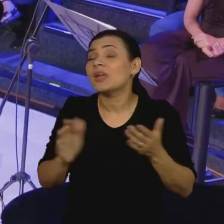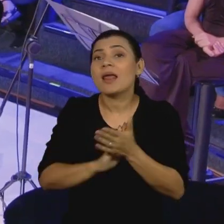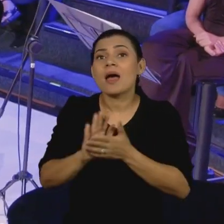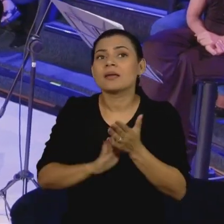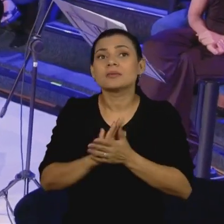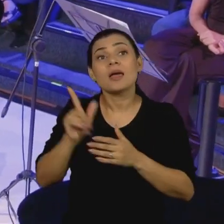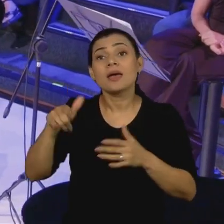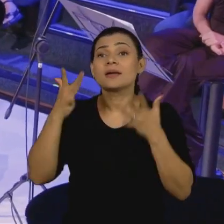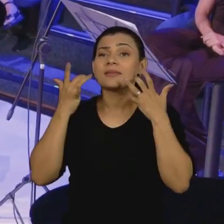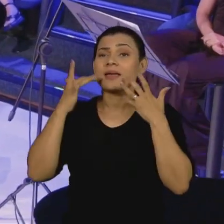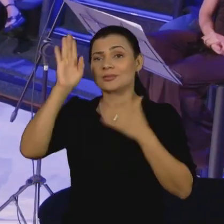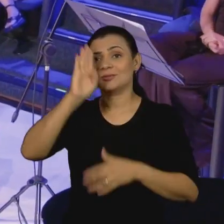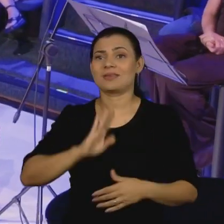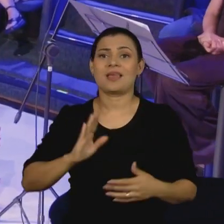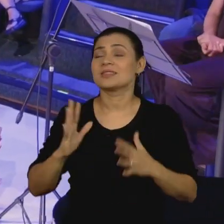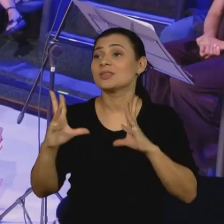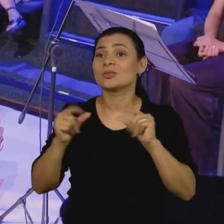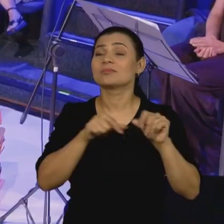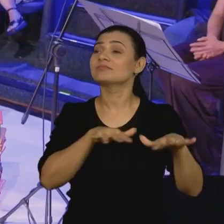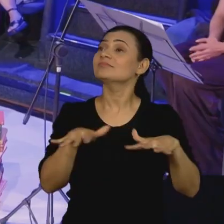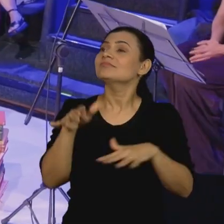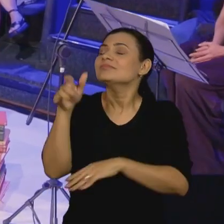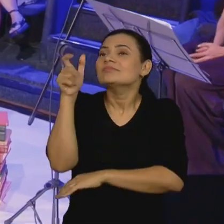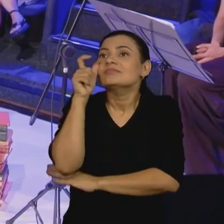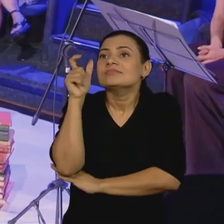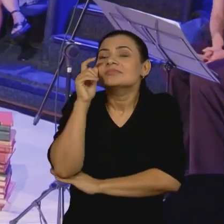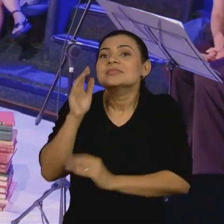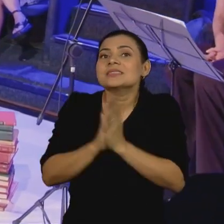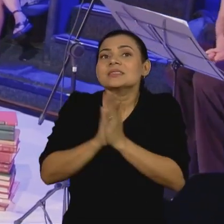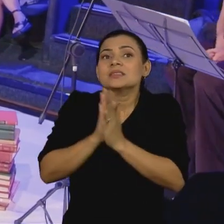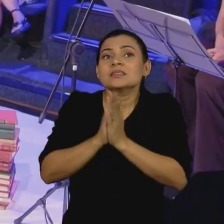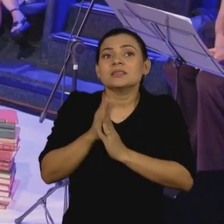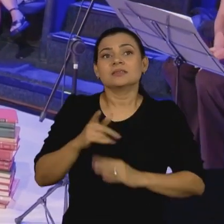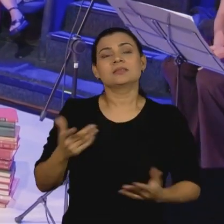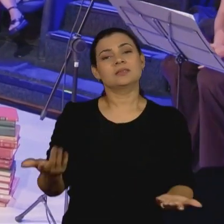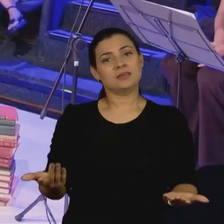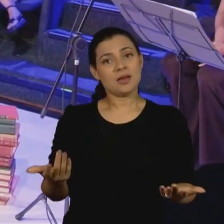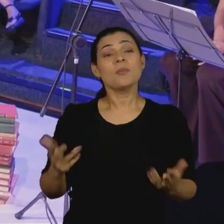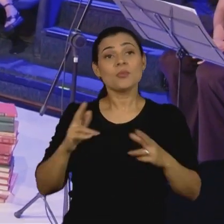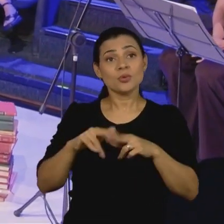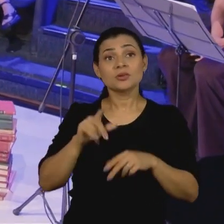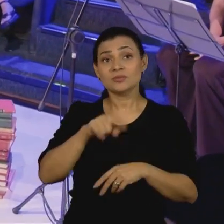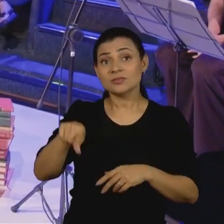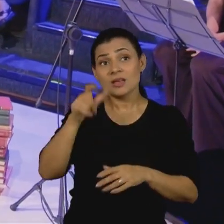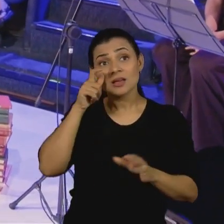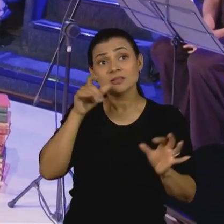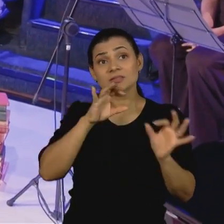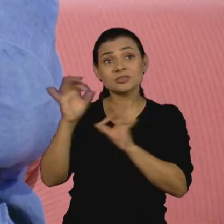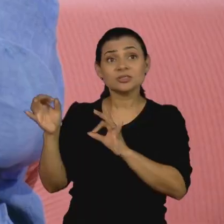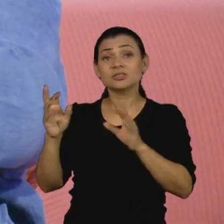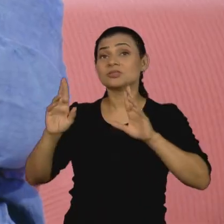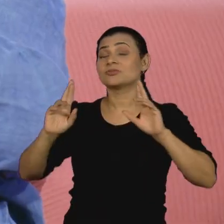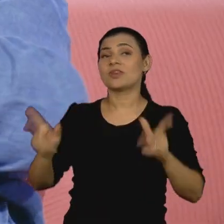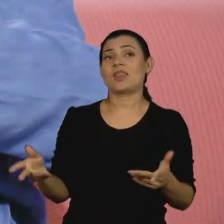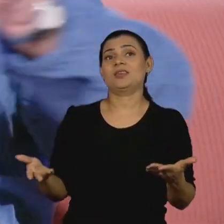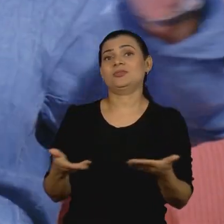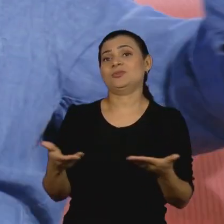para todo mundo. Então... eu fiquei encantado. Se alguém assistiu uma boa montagem de Júlio César, hoje vai cair de 4,